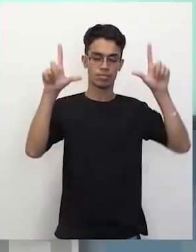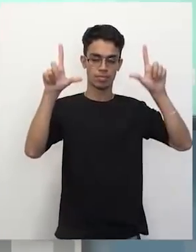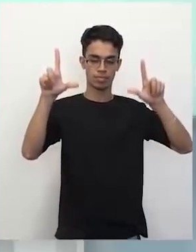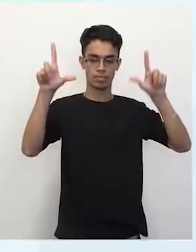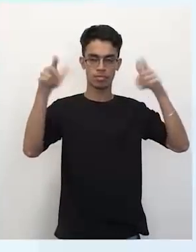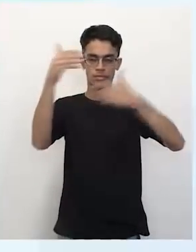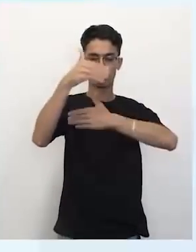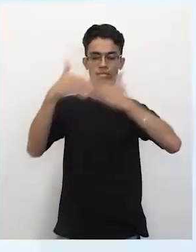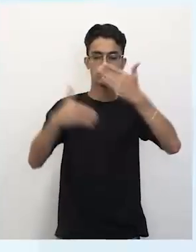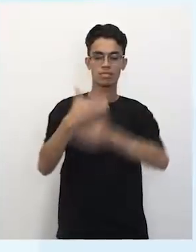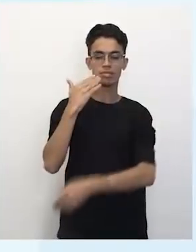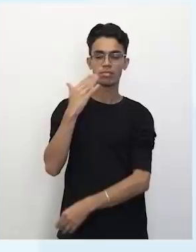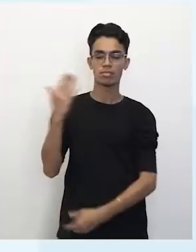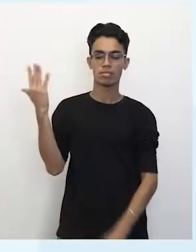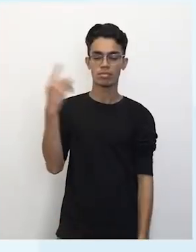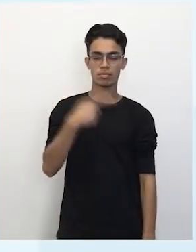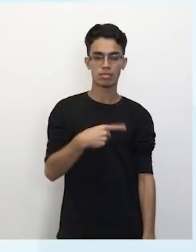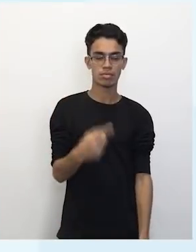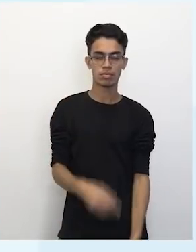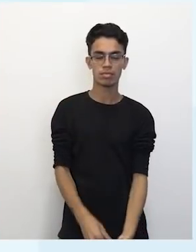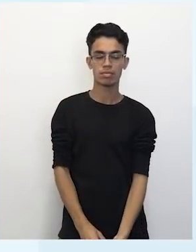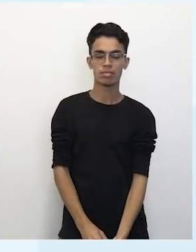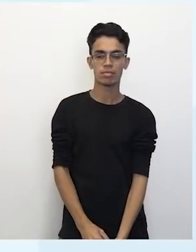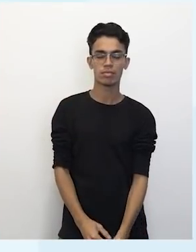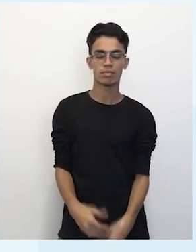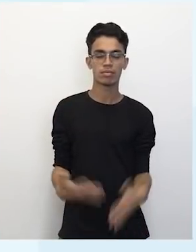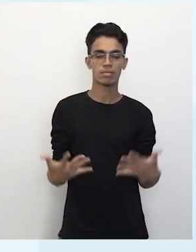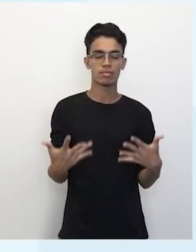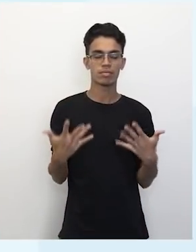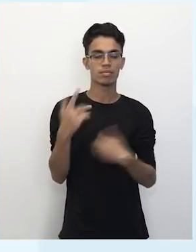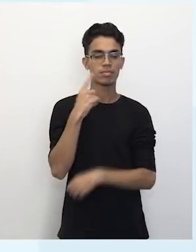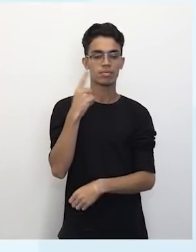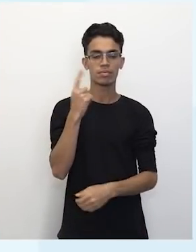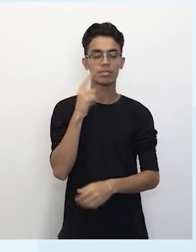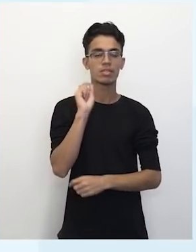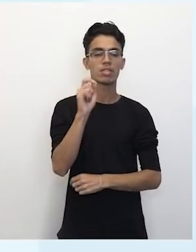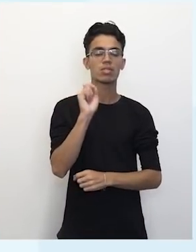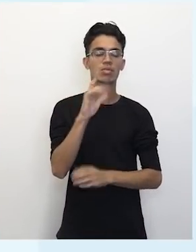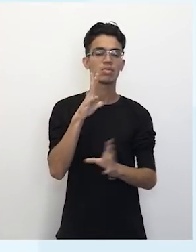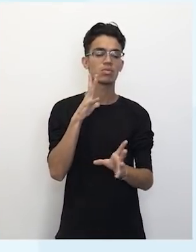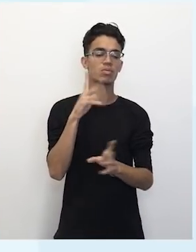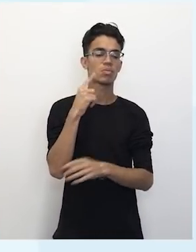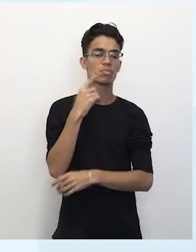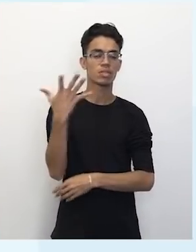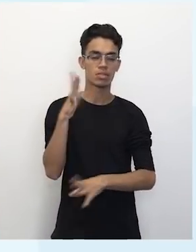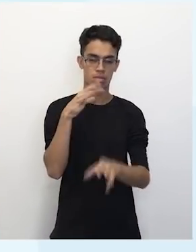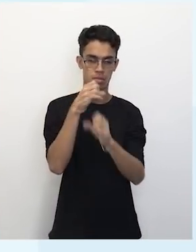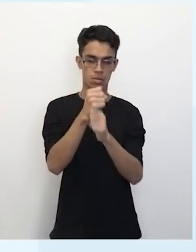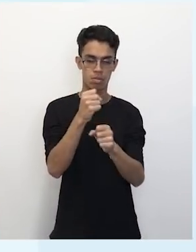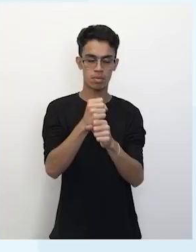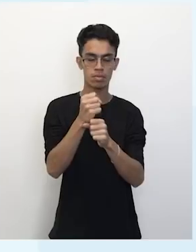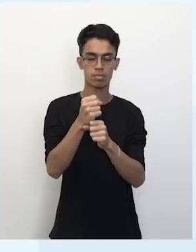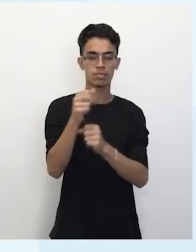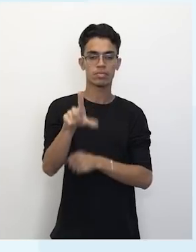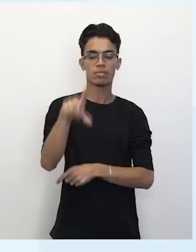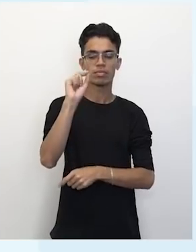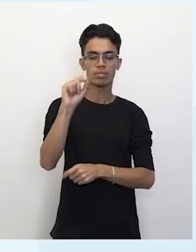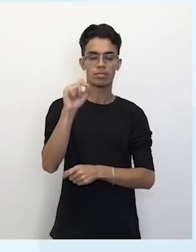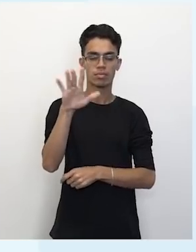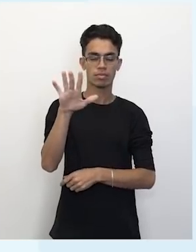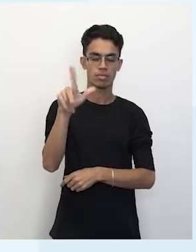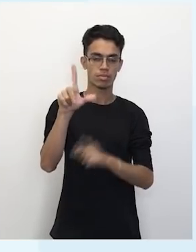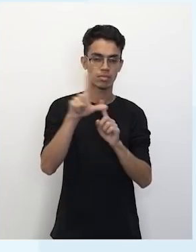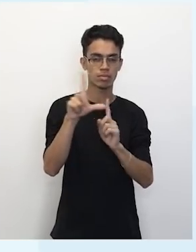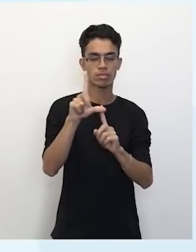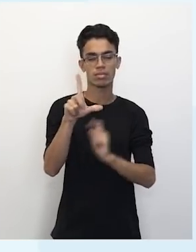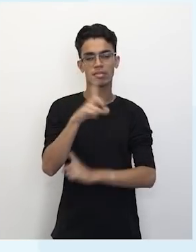aqui, ó. Bom, primeira coisa, a gente identifica quem é que não pode somar com ninguém, tá bom? E aí você escolhe um lado, coloca letras, quem